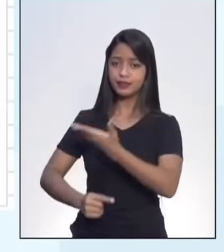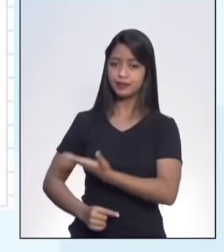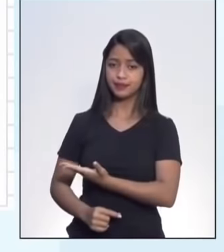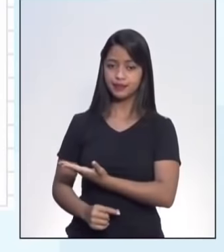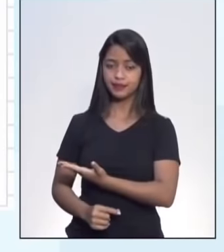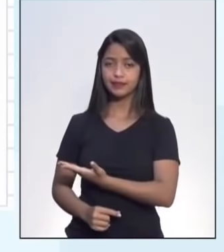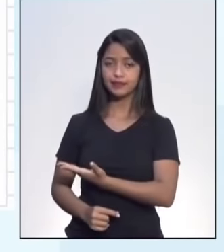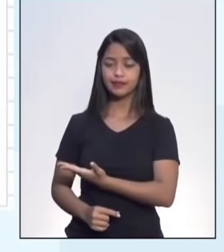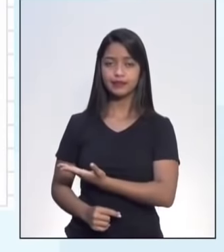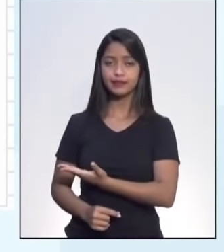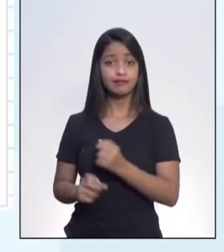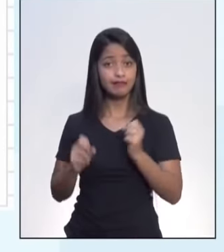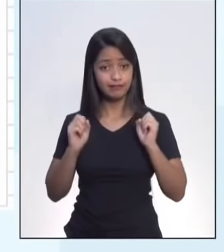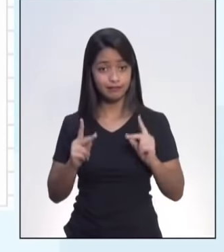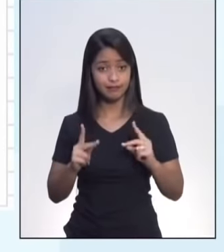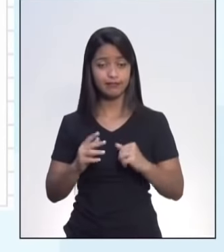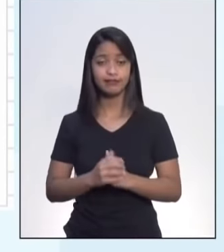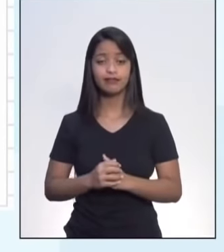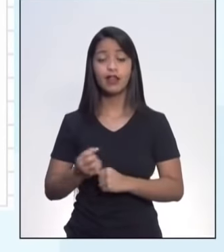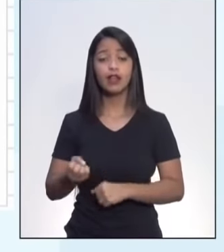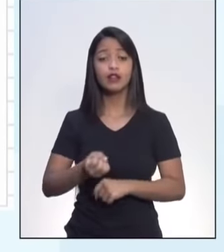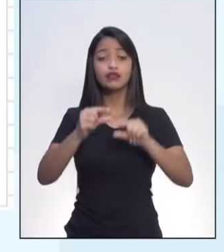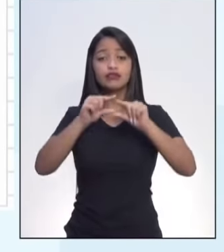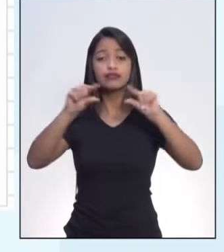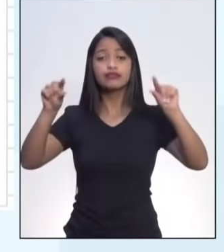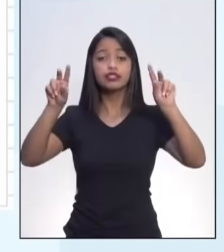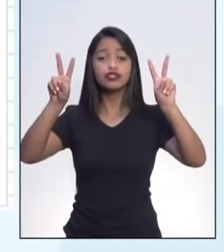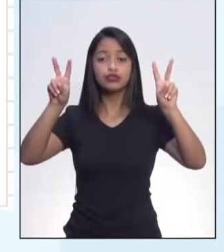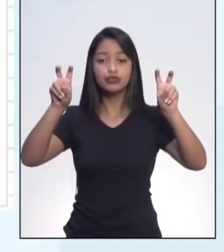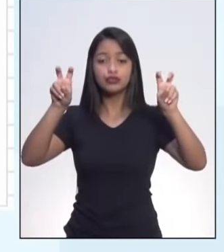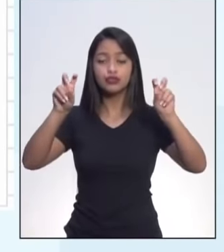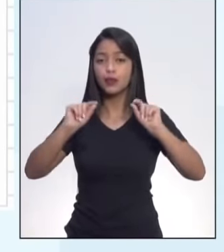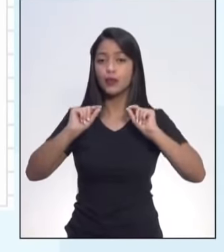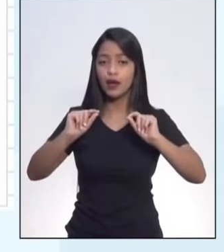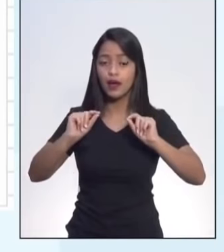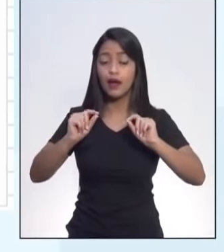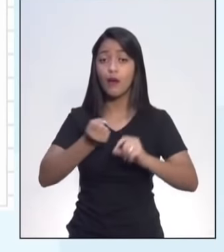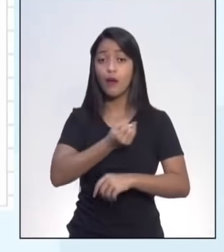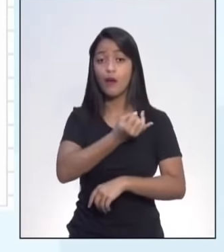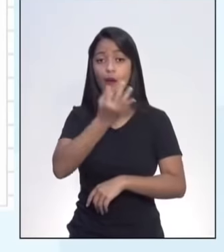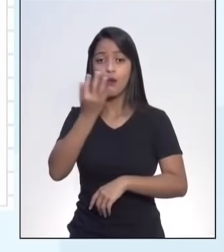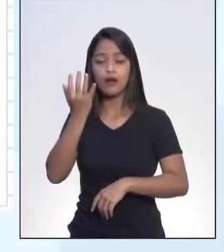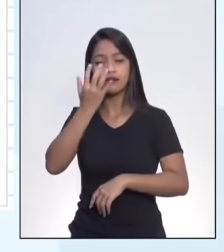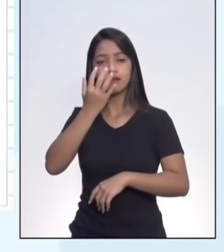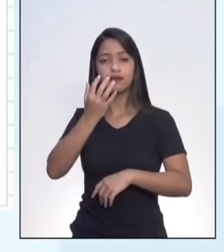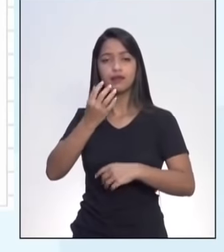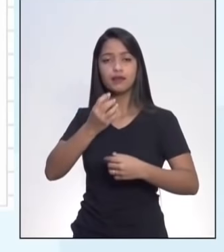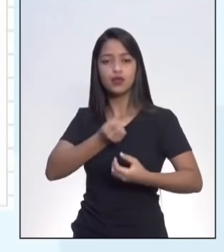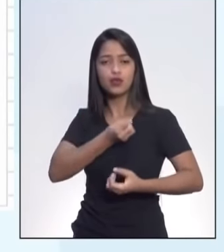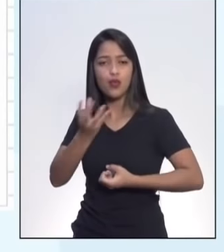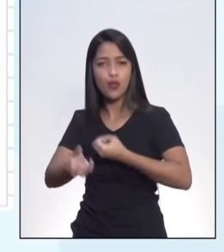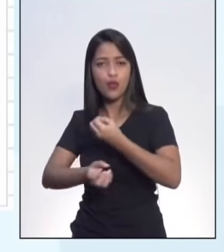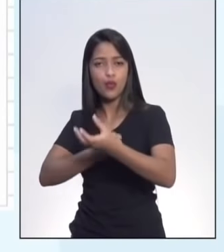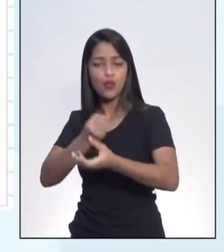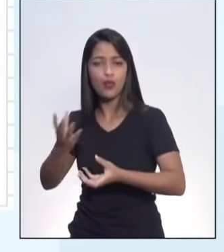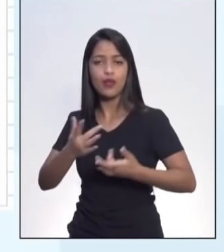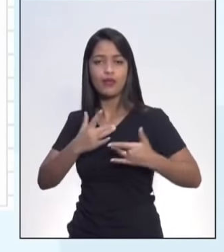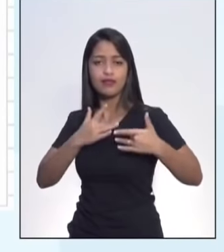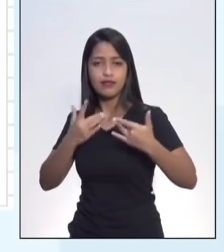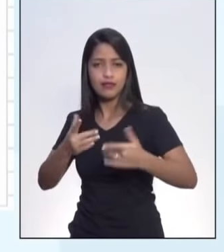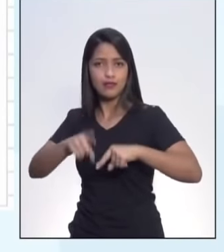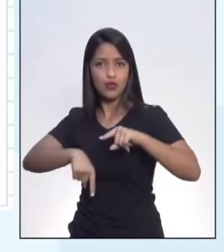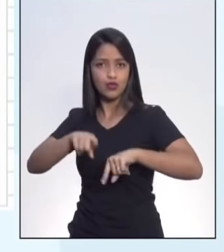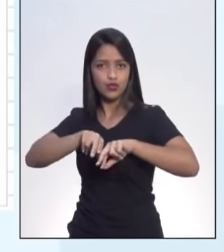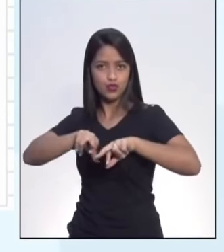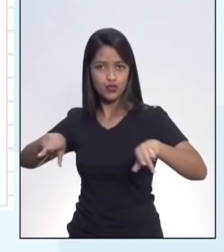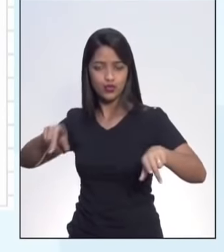Tudo bem? Tudo Doação bem. de produtos, título. Temos lá a estrutura gráfica, temos uma legenda e temos uma